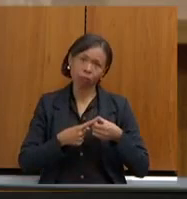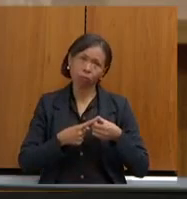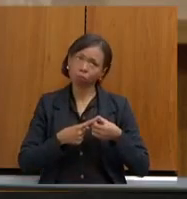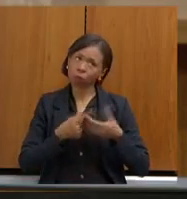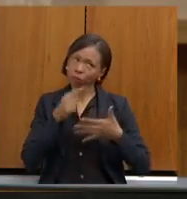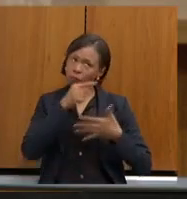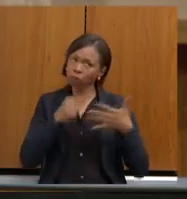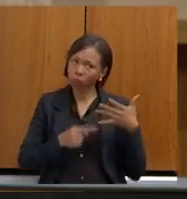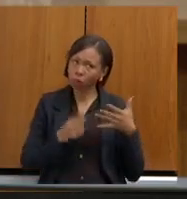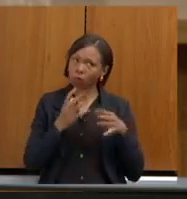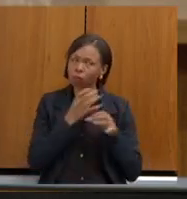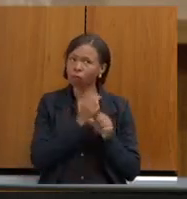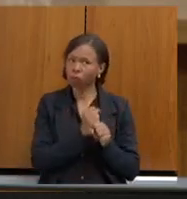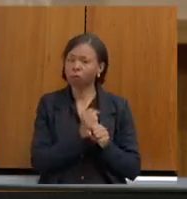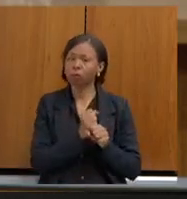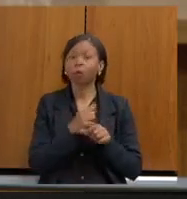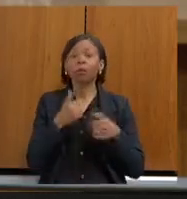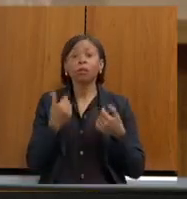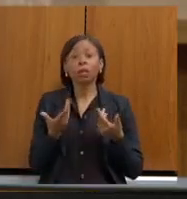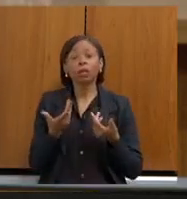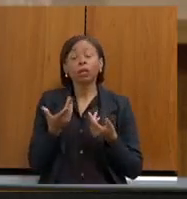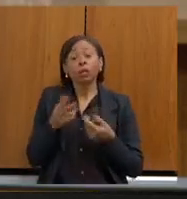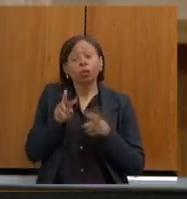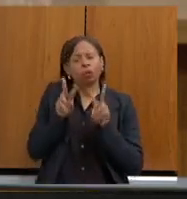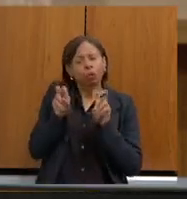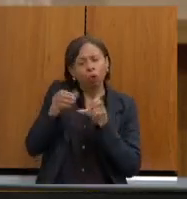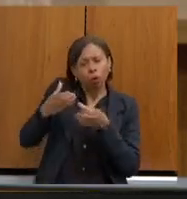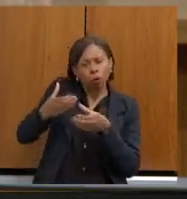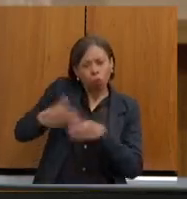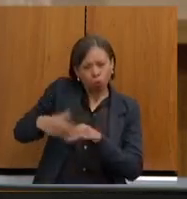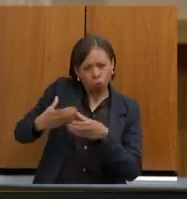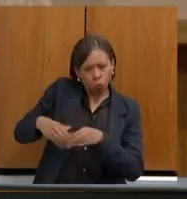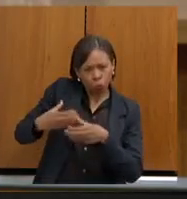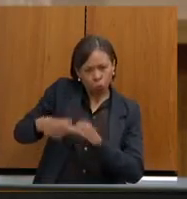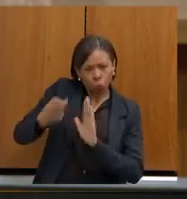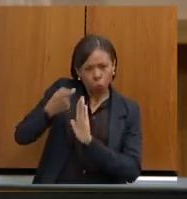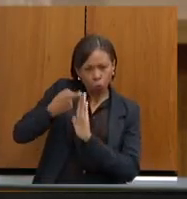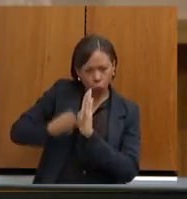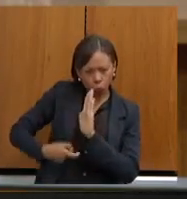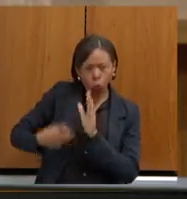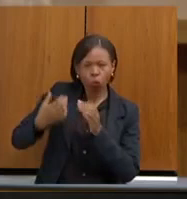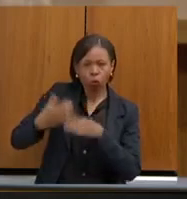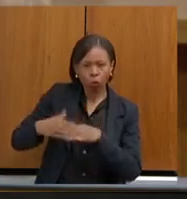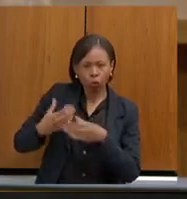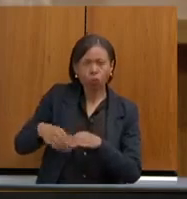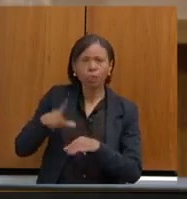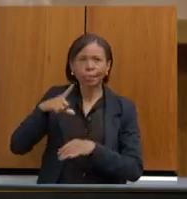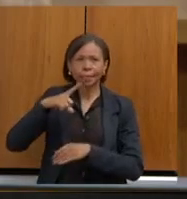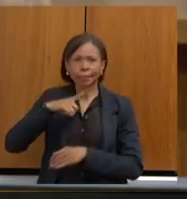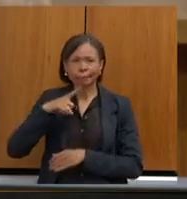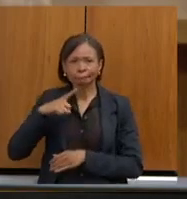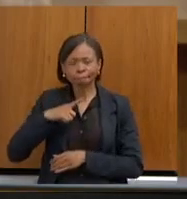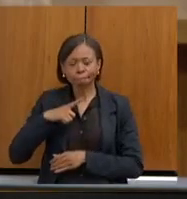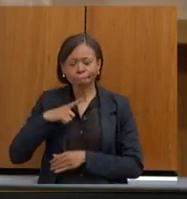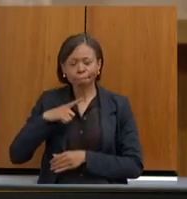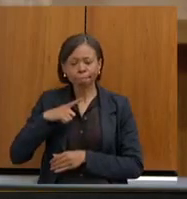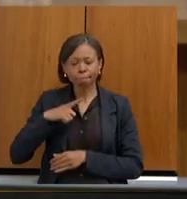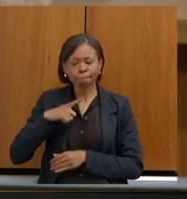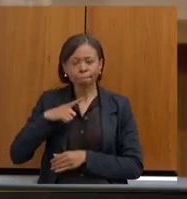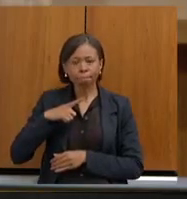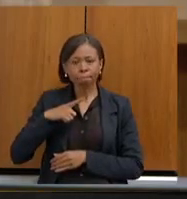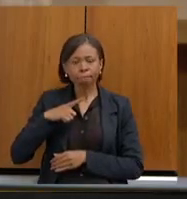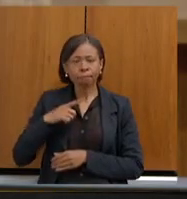situação no que se refere à concurso nós estamos então aí como e a situação de